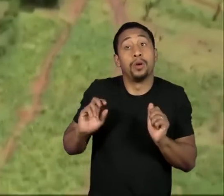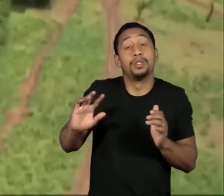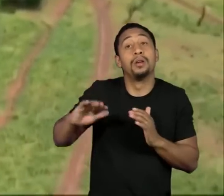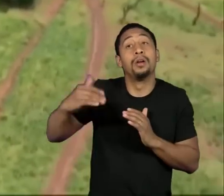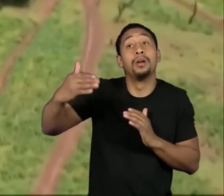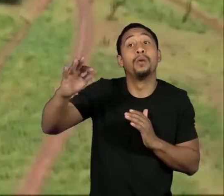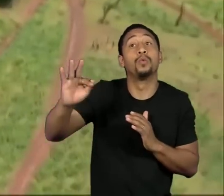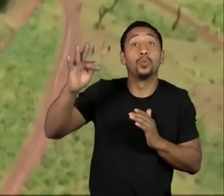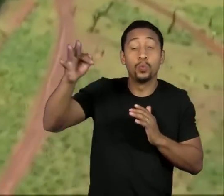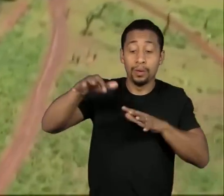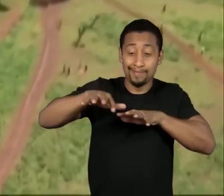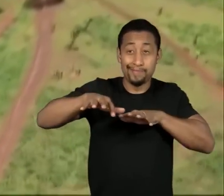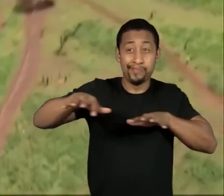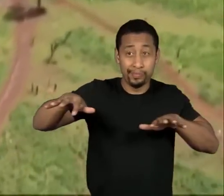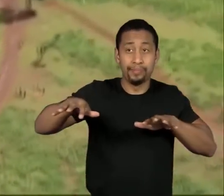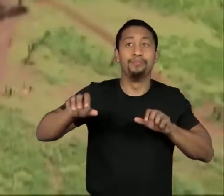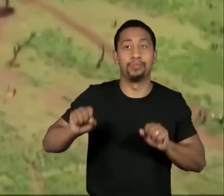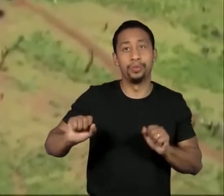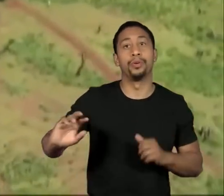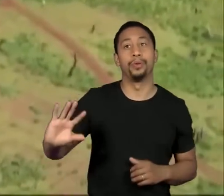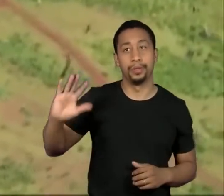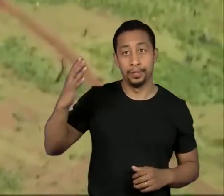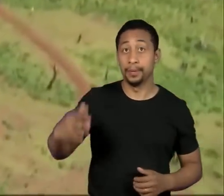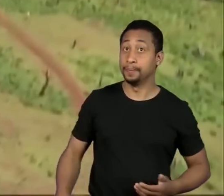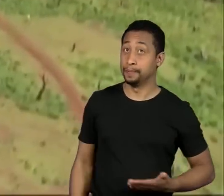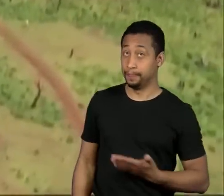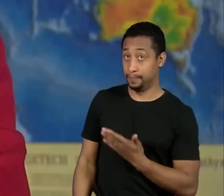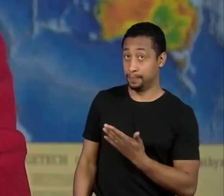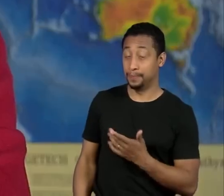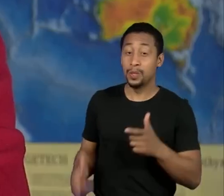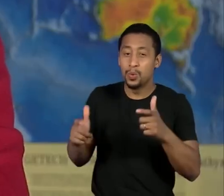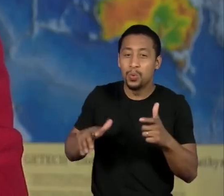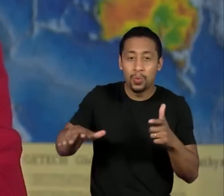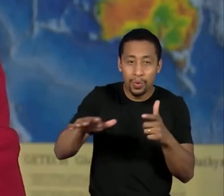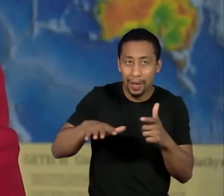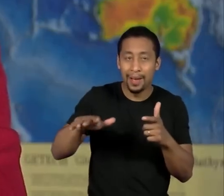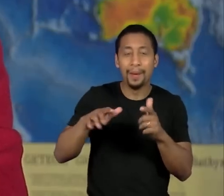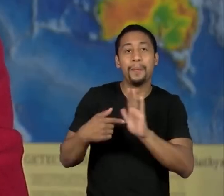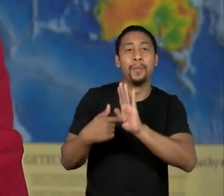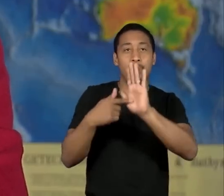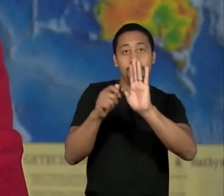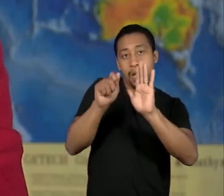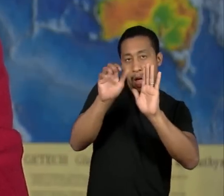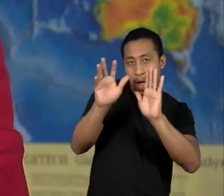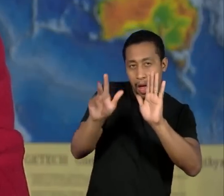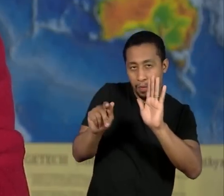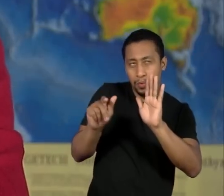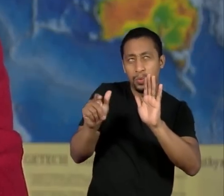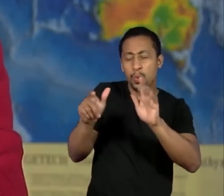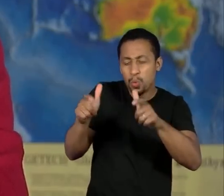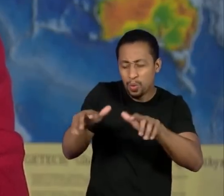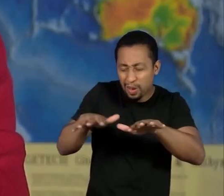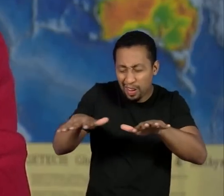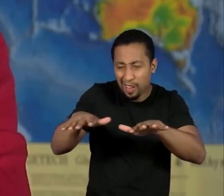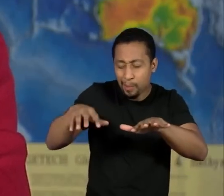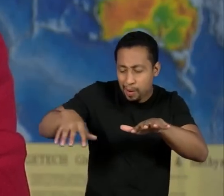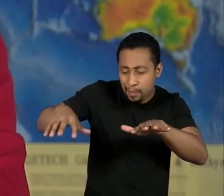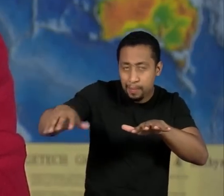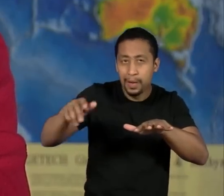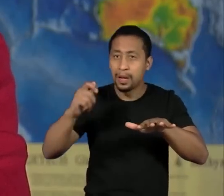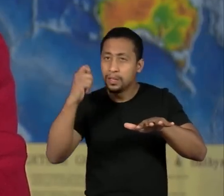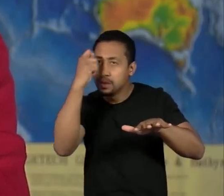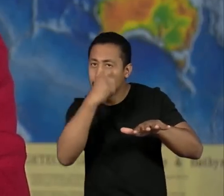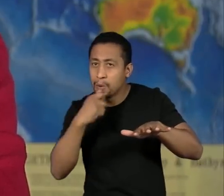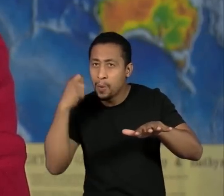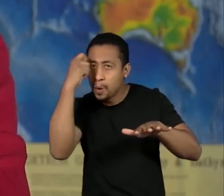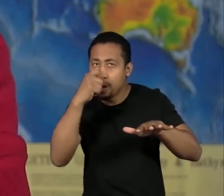Essa divisão ela parte da Península Arábica. A gente tem o chifre da África, ali onde tem a Etiópia, né? Logo abaixo a